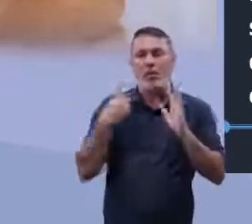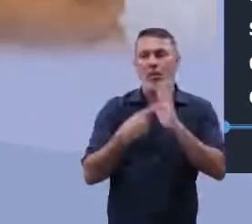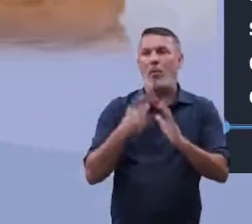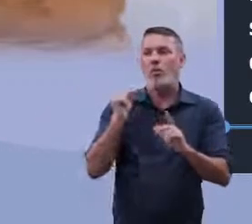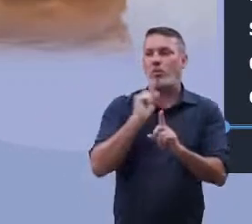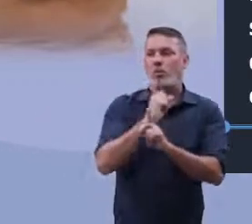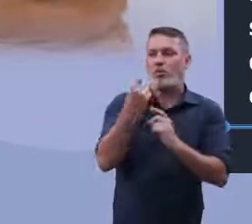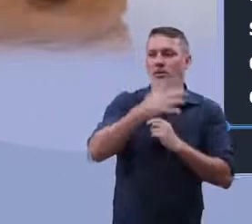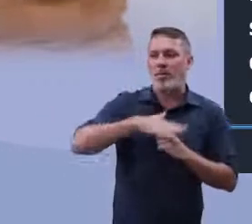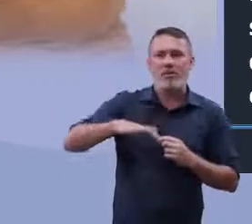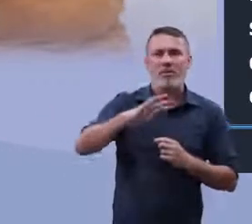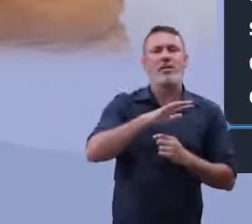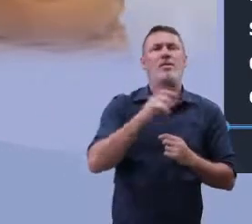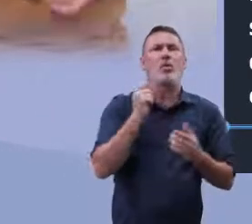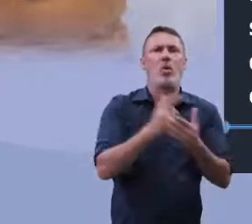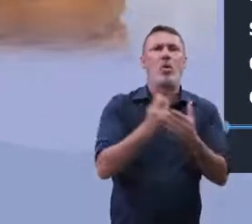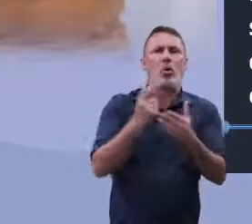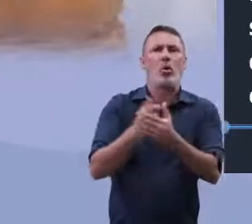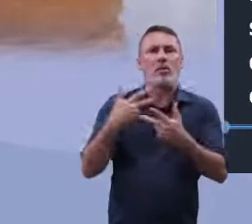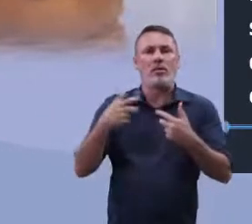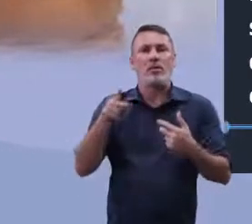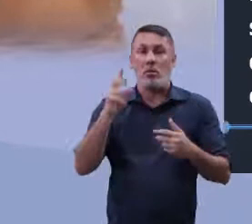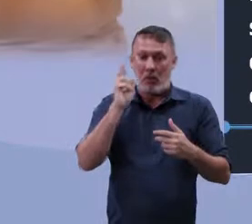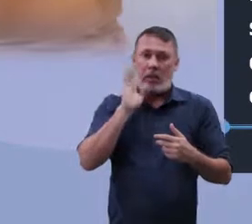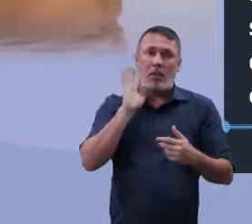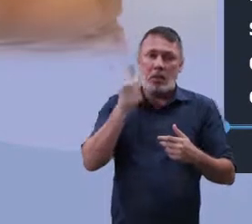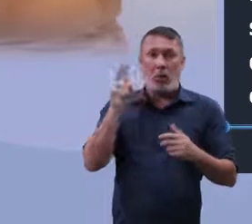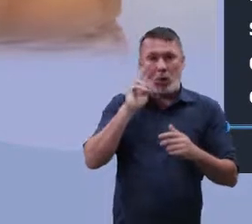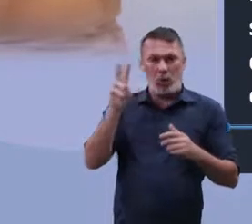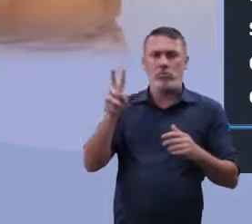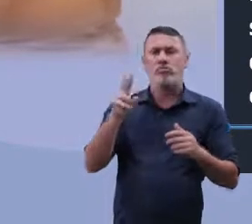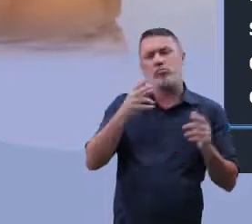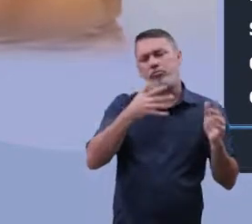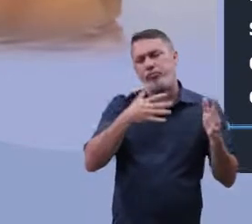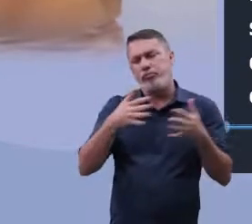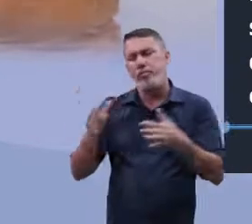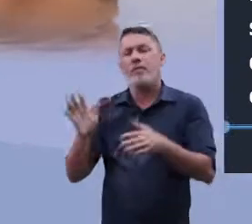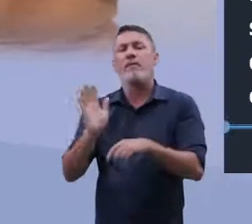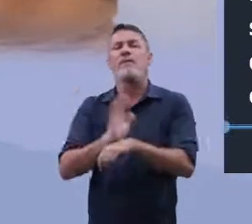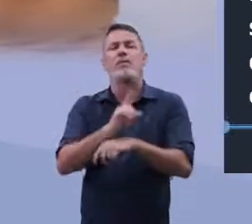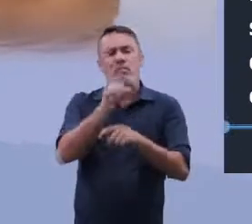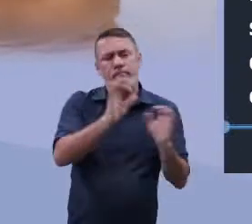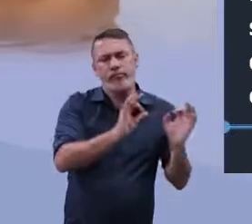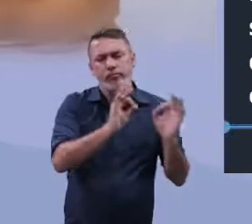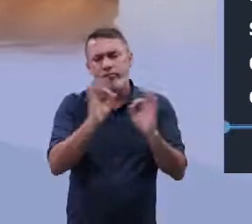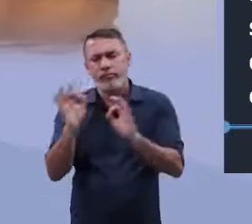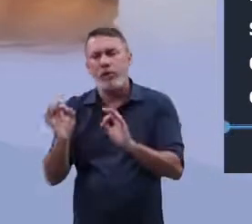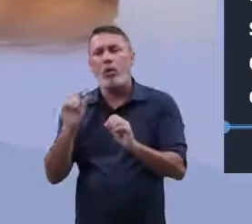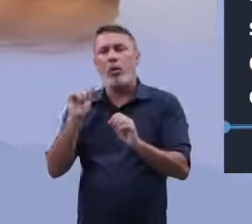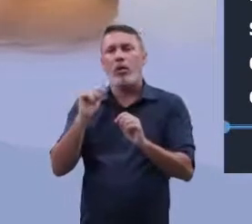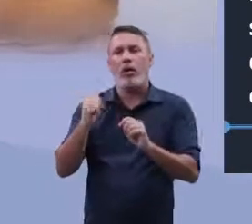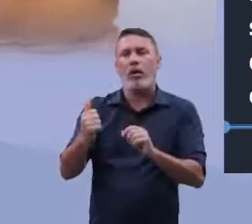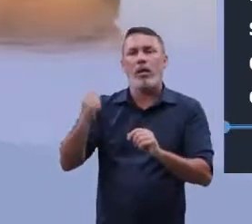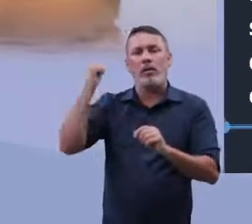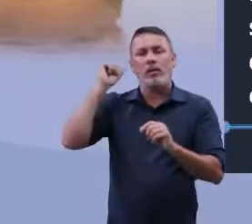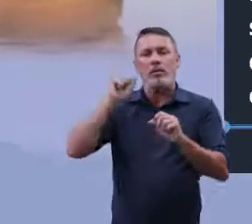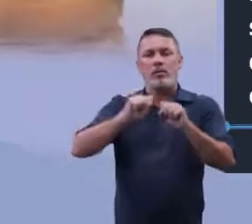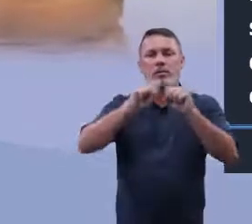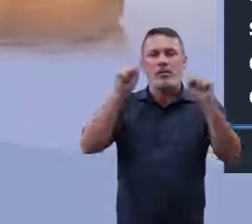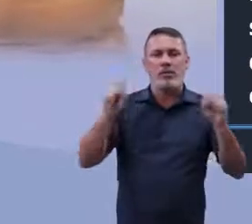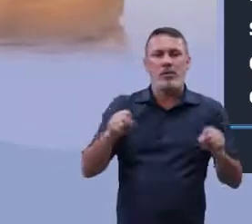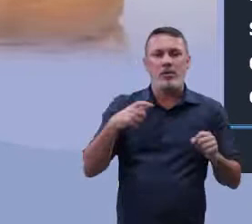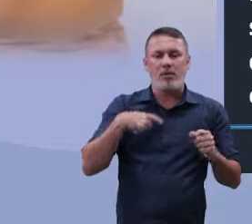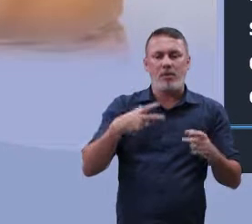a sociedade de consumo. É um documentário que vale a pena você parar um pouquinho para assisti-lo também, que ele vai trabalhar do sistema que vai desde a extração